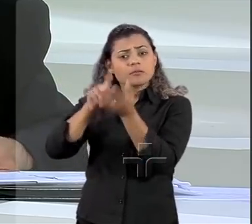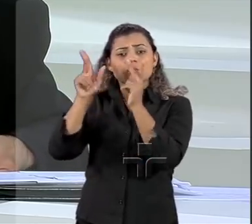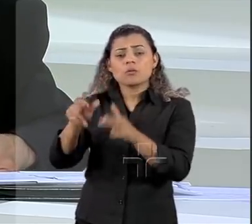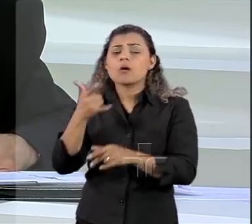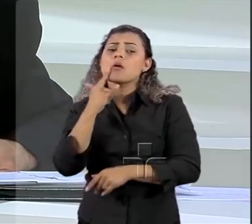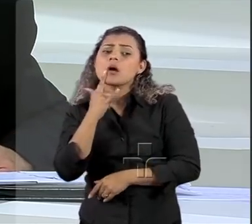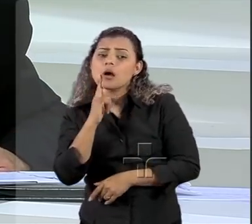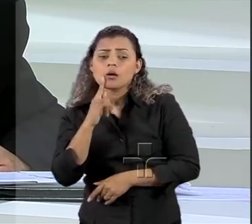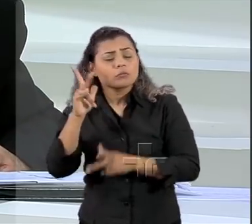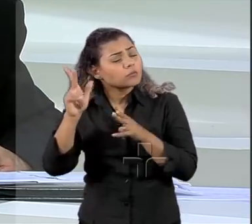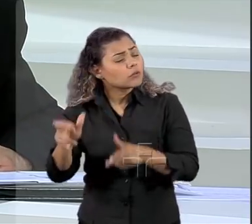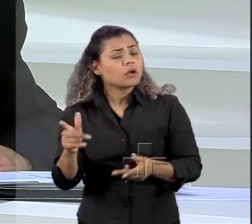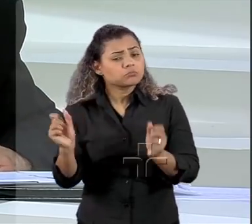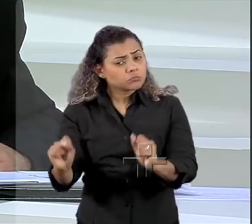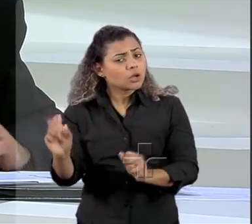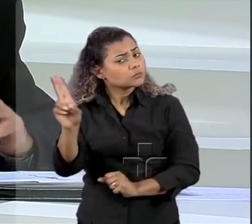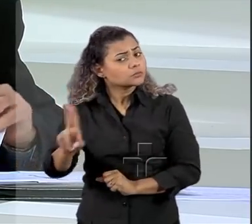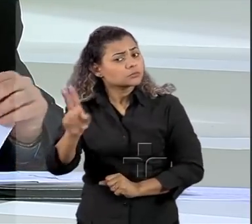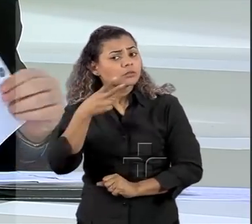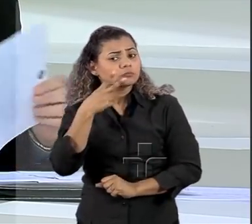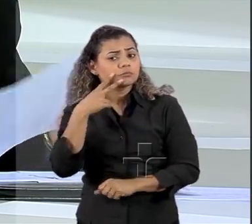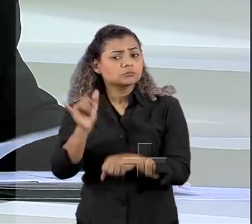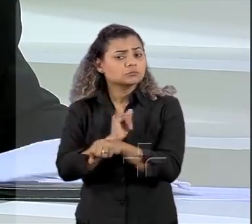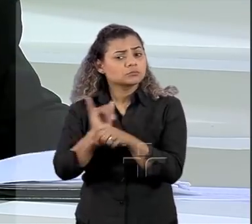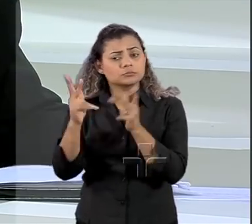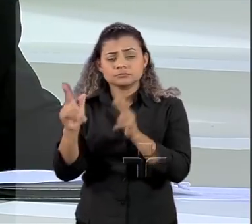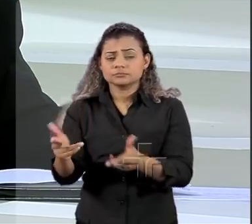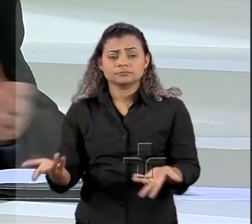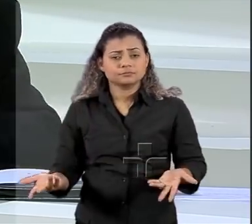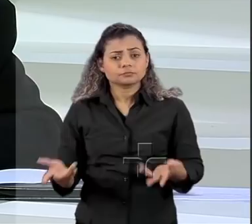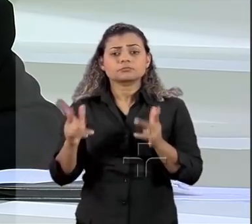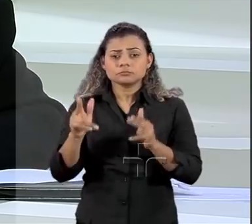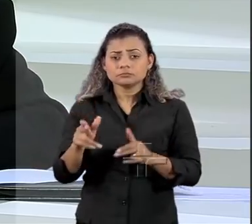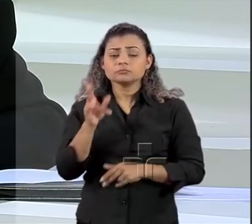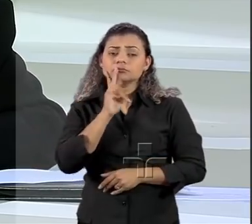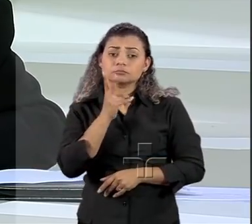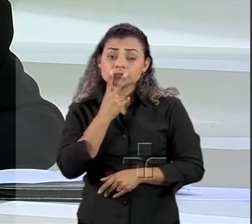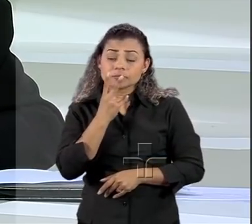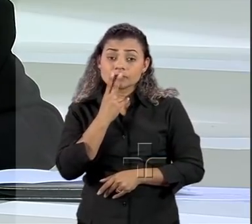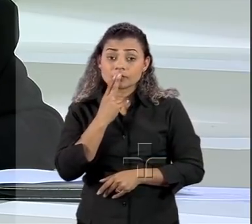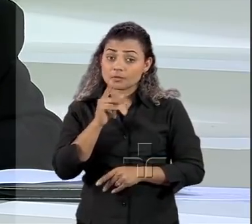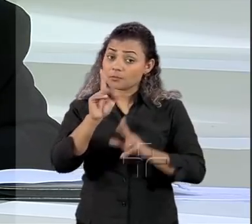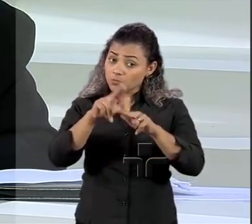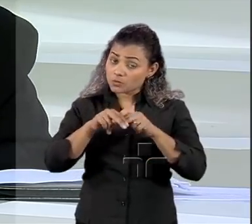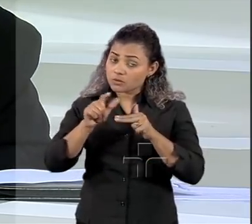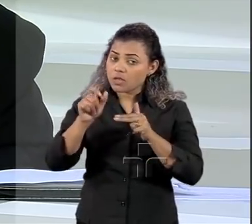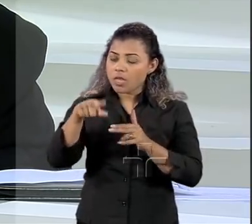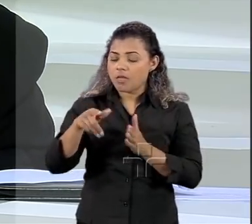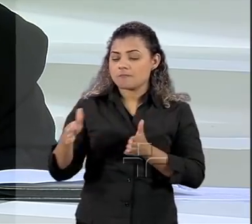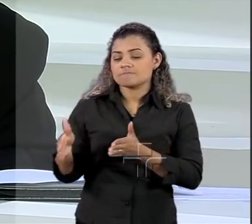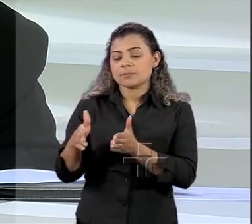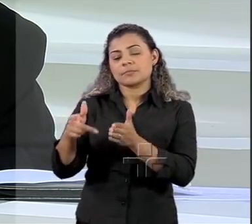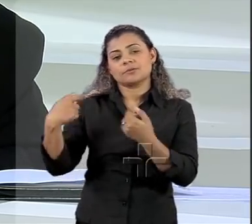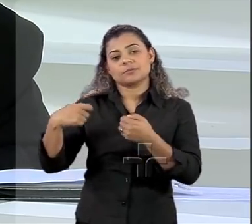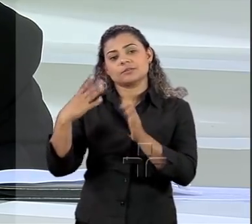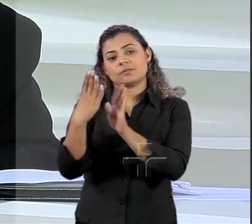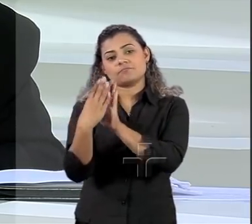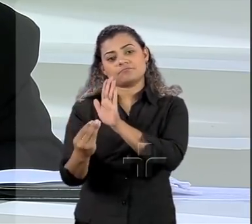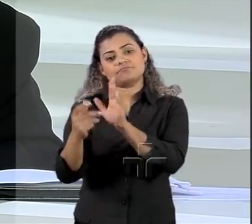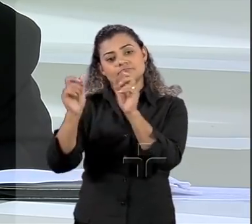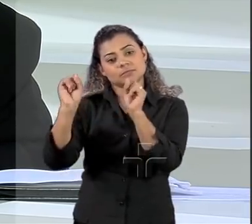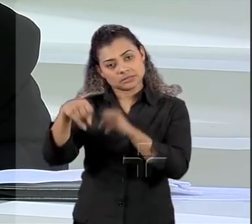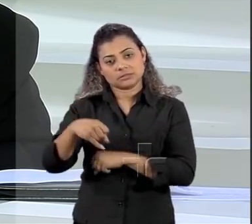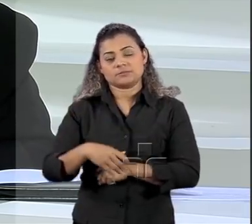álcool, semelhante àquilo que foi feito para o cigarro. Eu acho que esse é um caminho que precisa ser seguido.